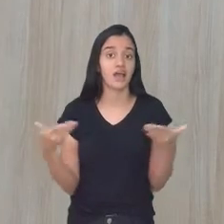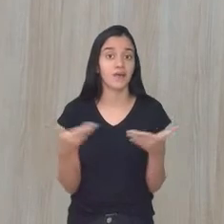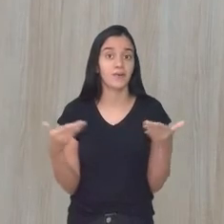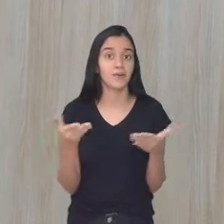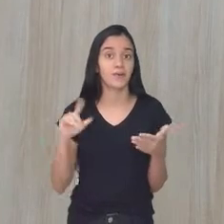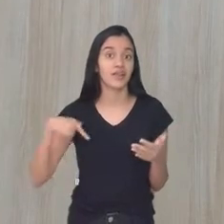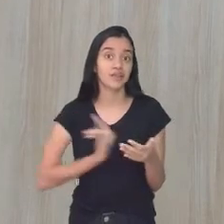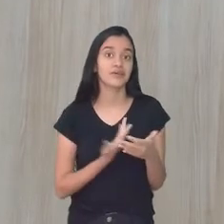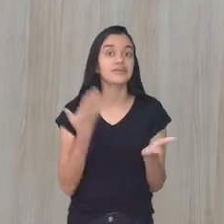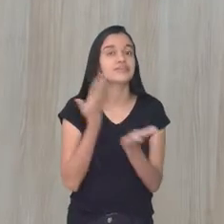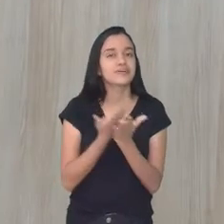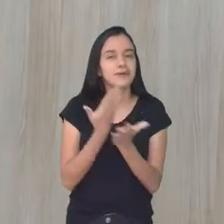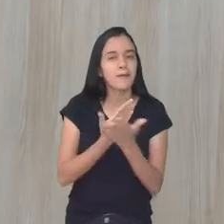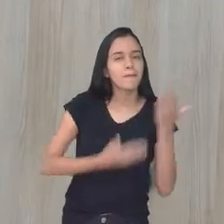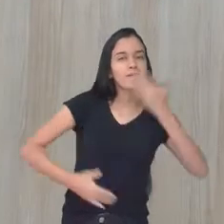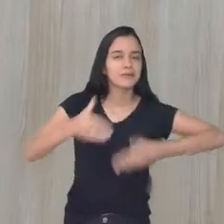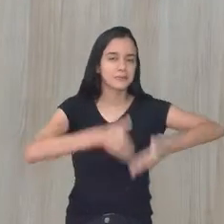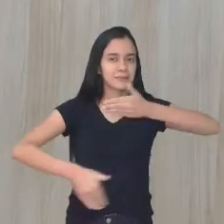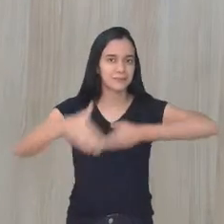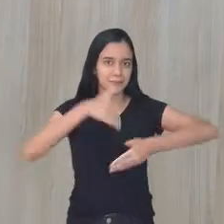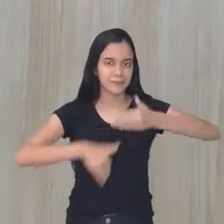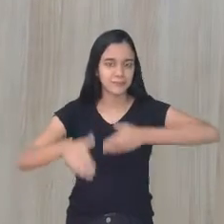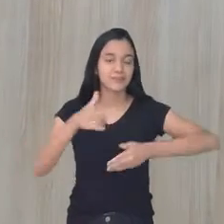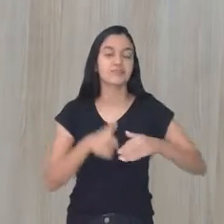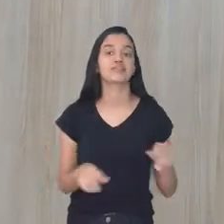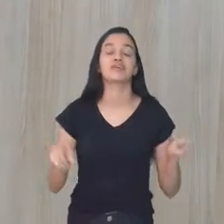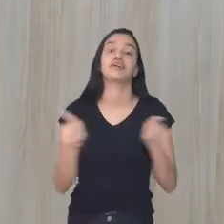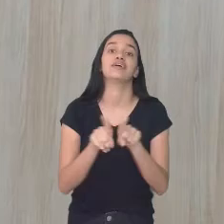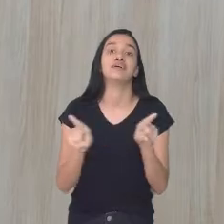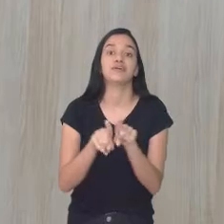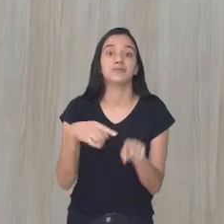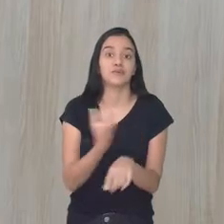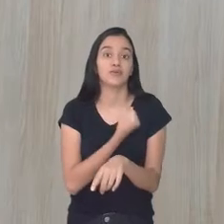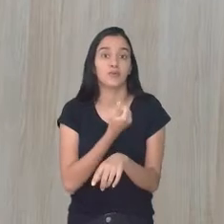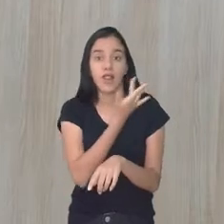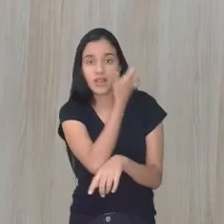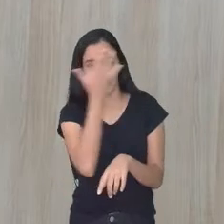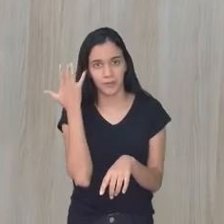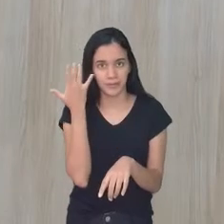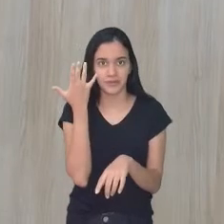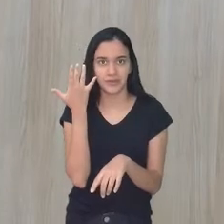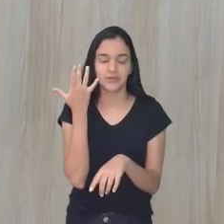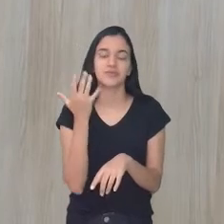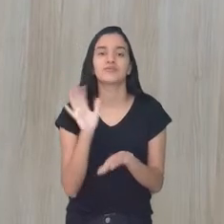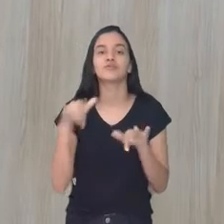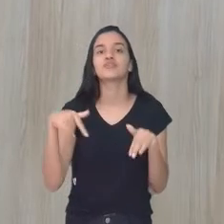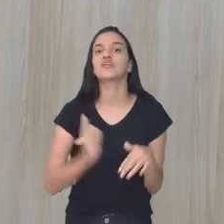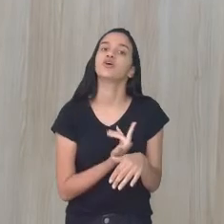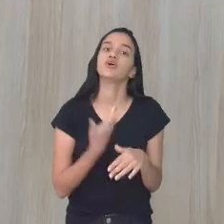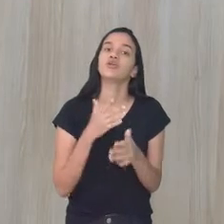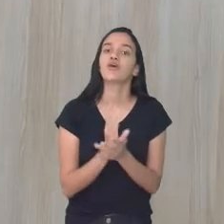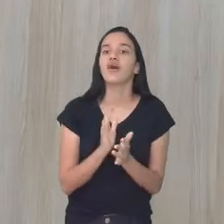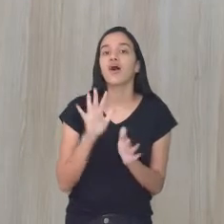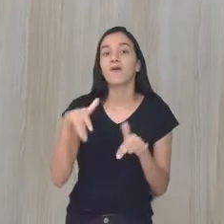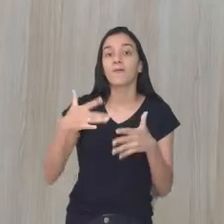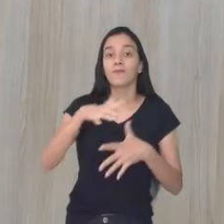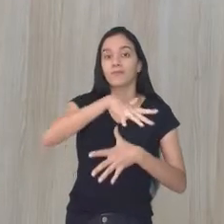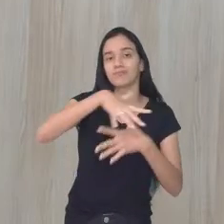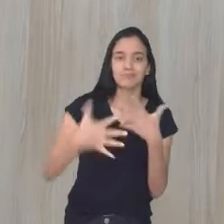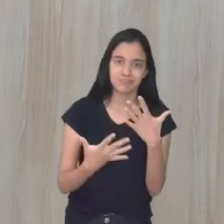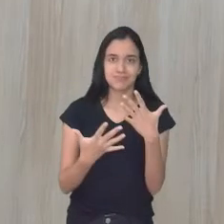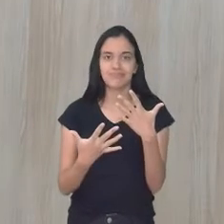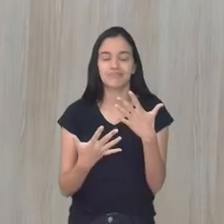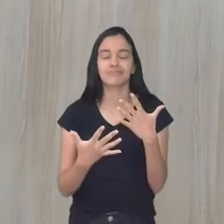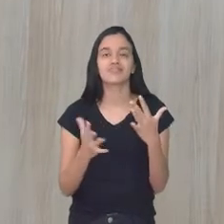que a nossa aula seja mais interativa e atinja o maior número de pessoas, nós contamos com a língua brasileira de